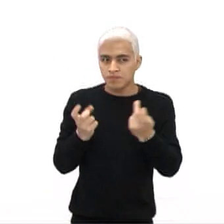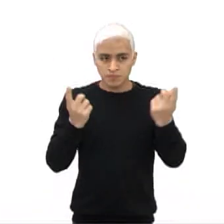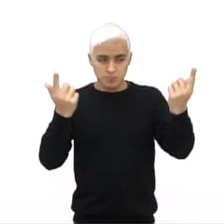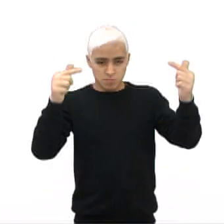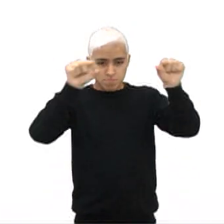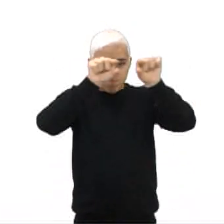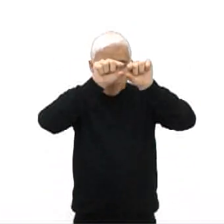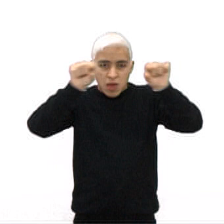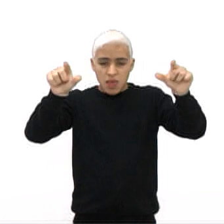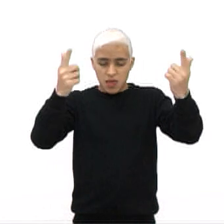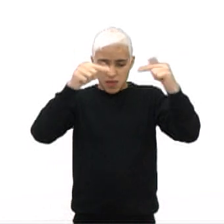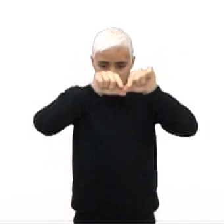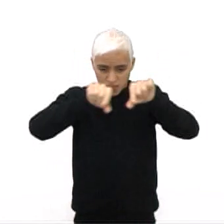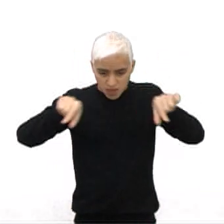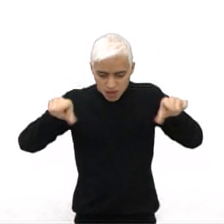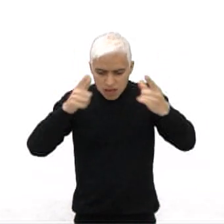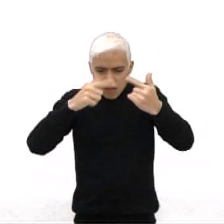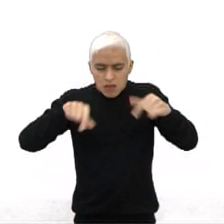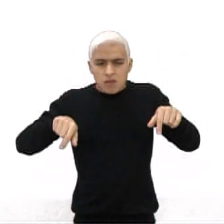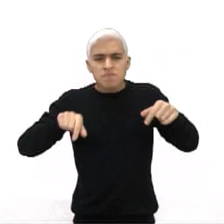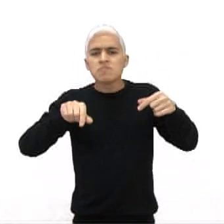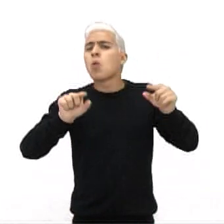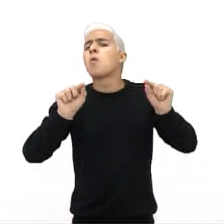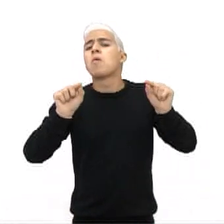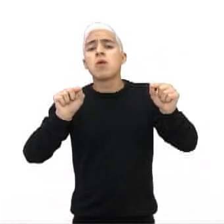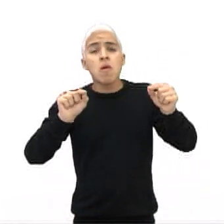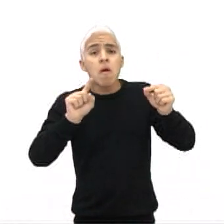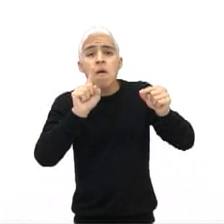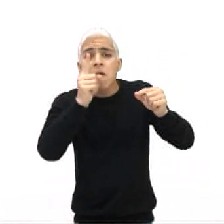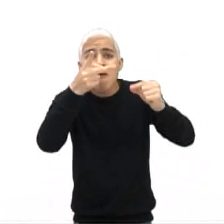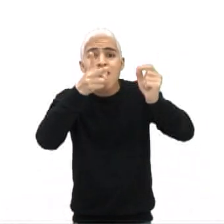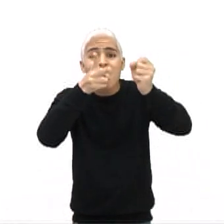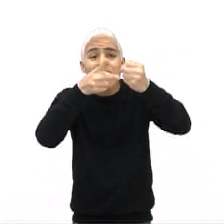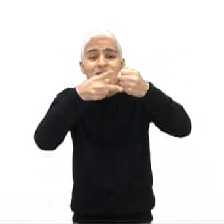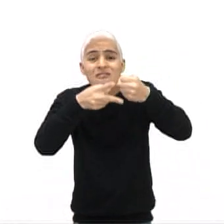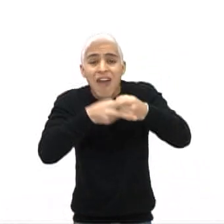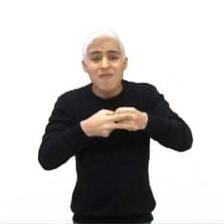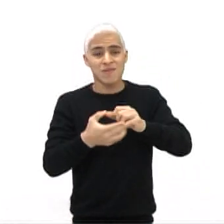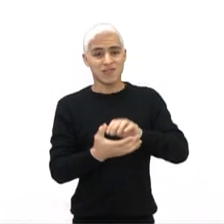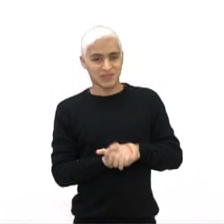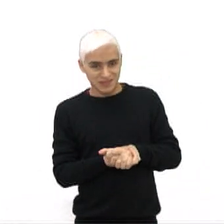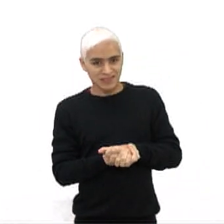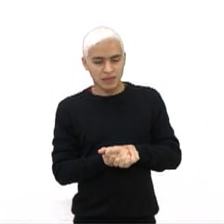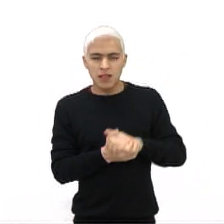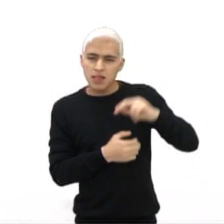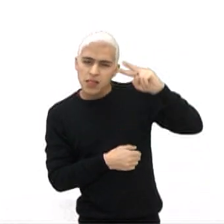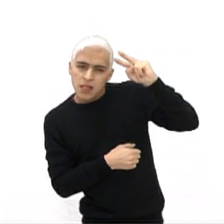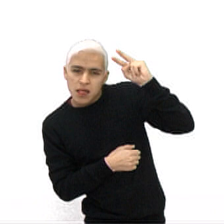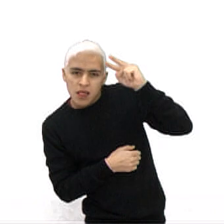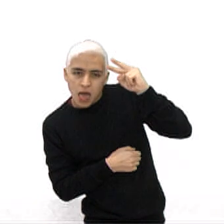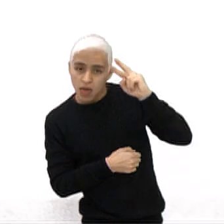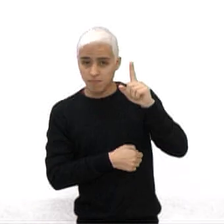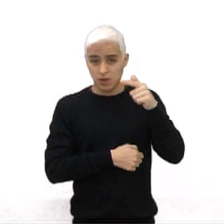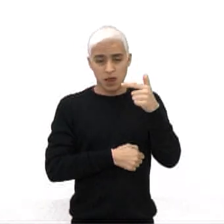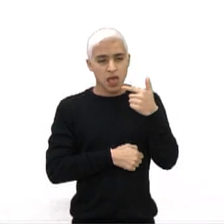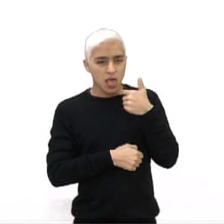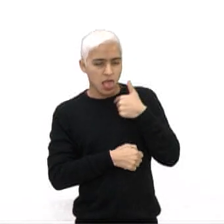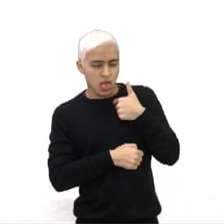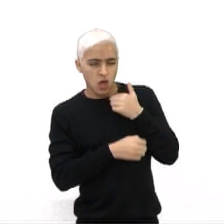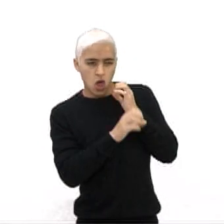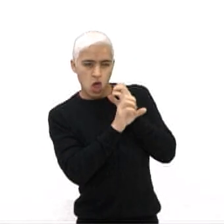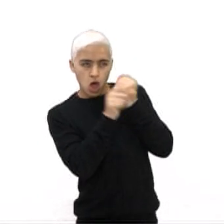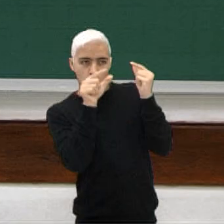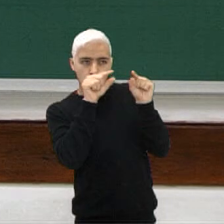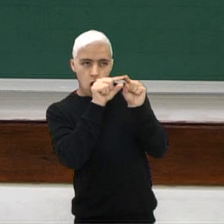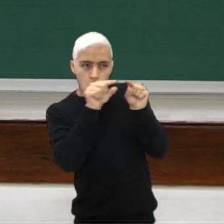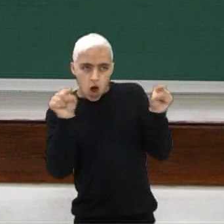uma delas tem apenas um verbo. Um verbo. Lembram? Eu conto a quantidade de orações